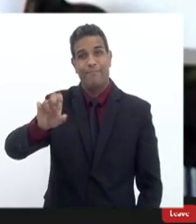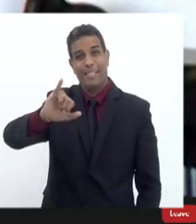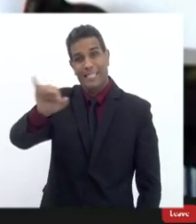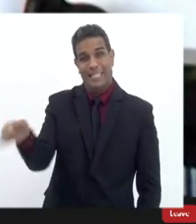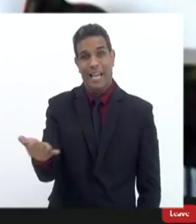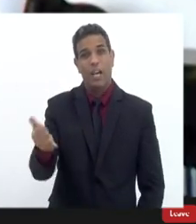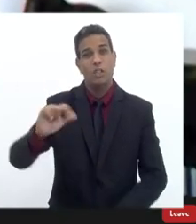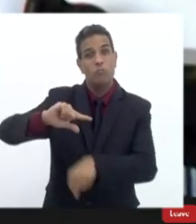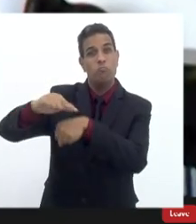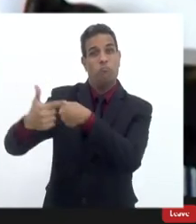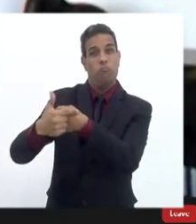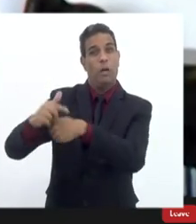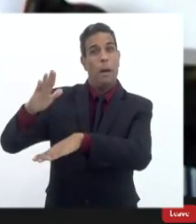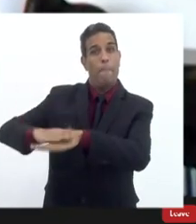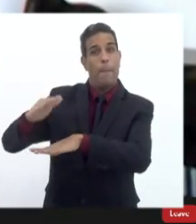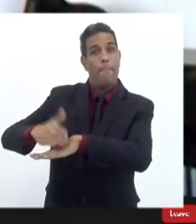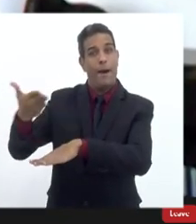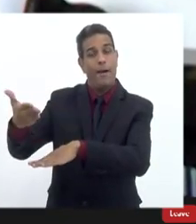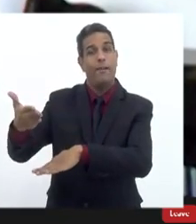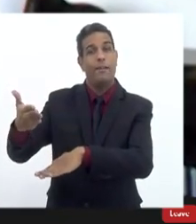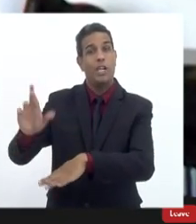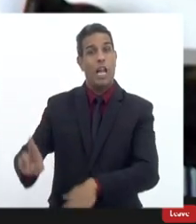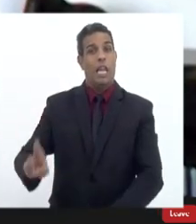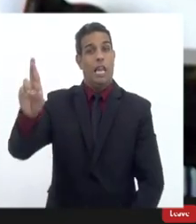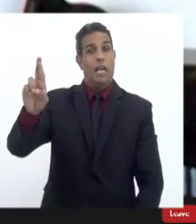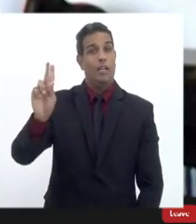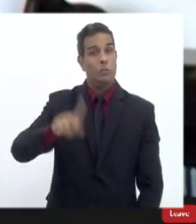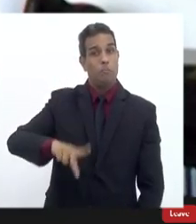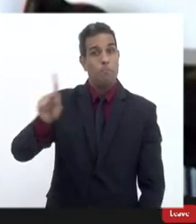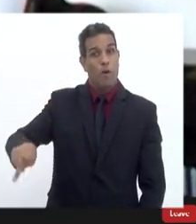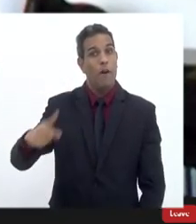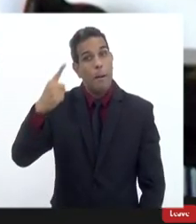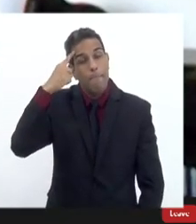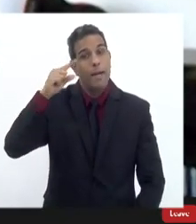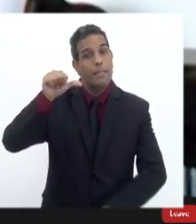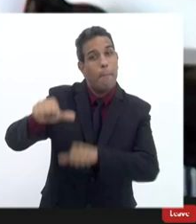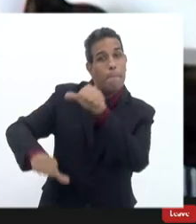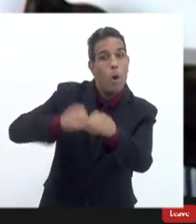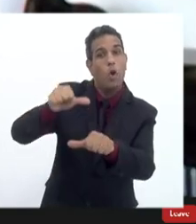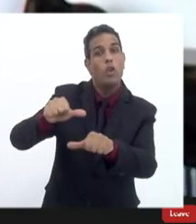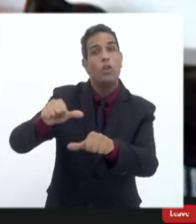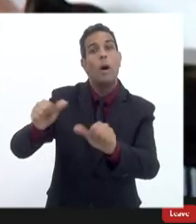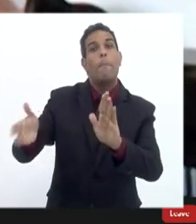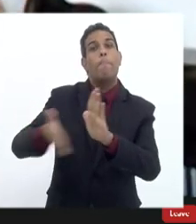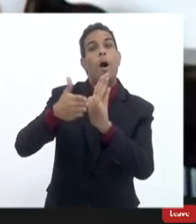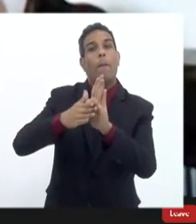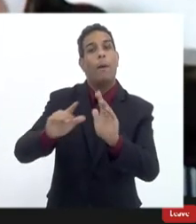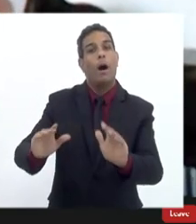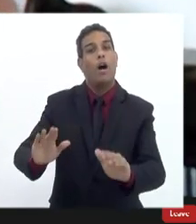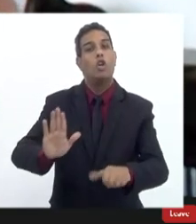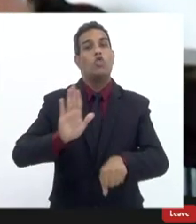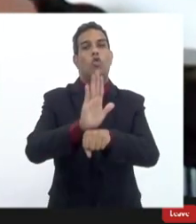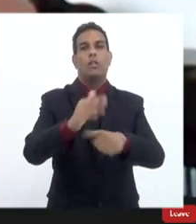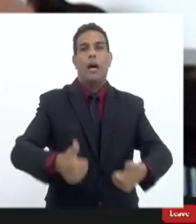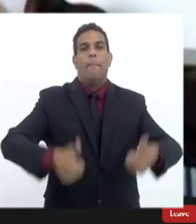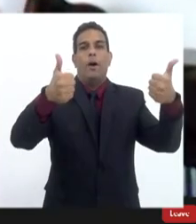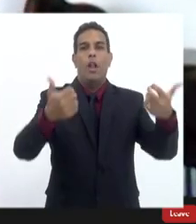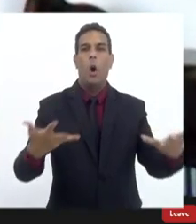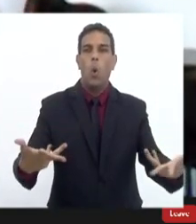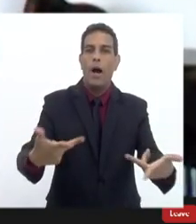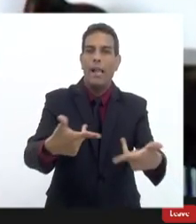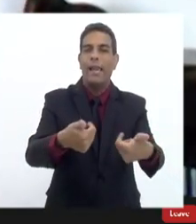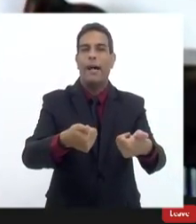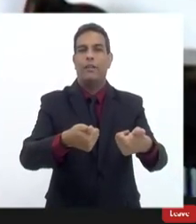classistas, mas especial da Associação de Dirigentes que estão lidando com essa situação, pode ajudar muito. Então, reitero,